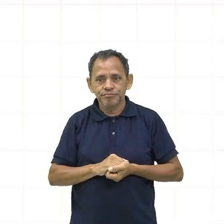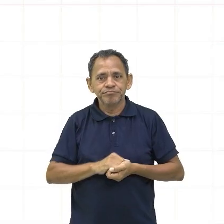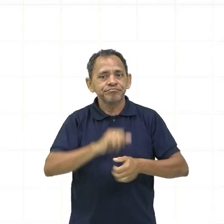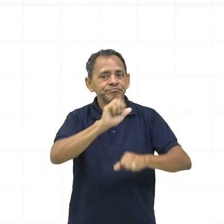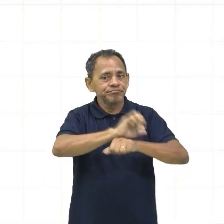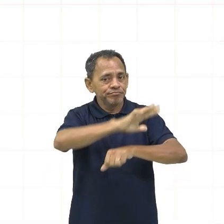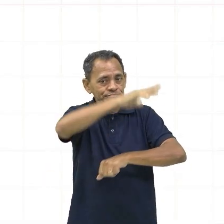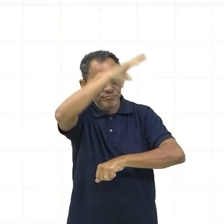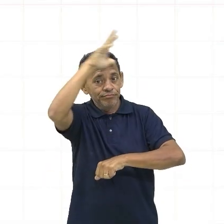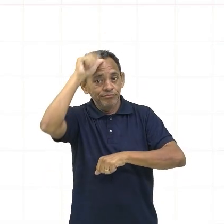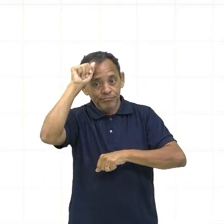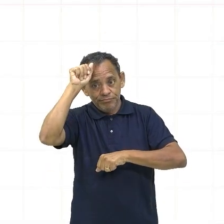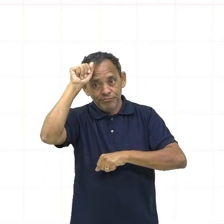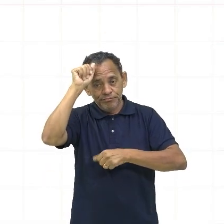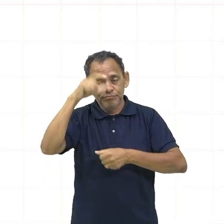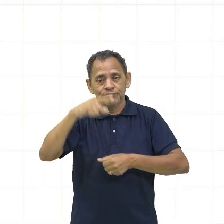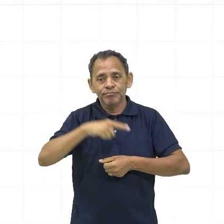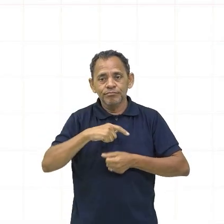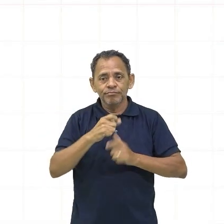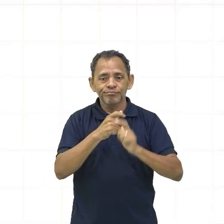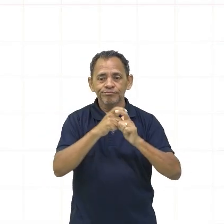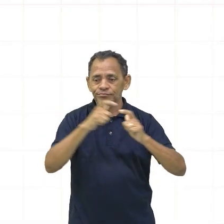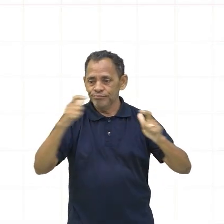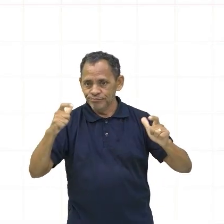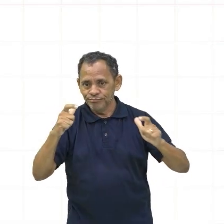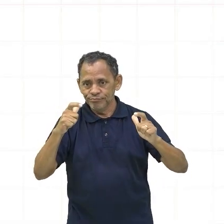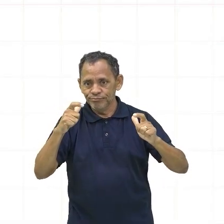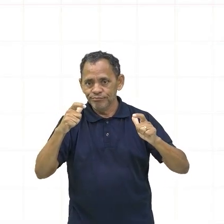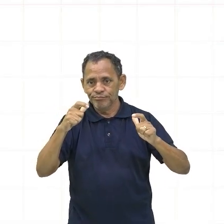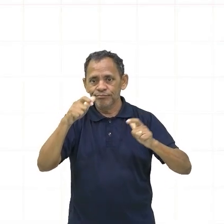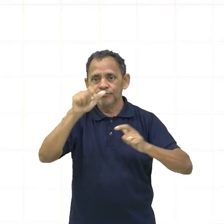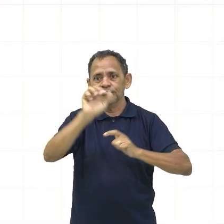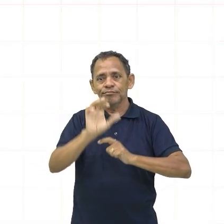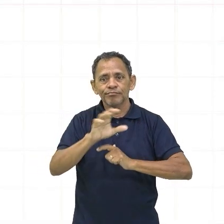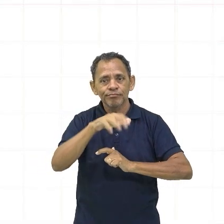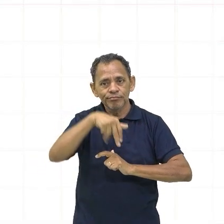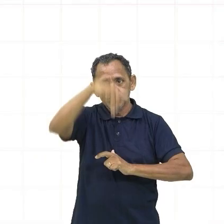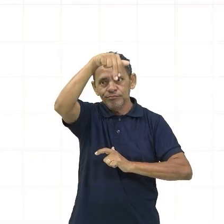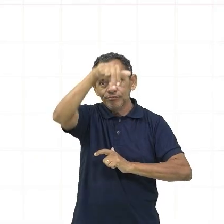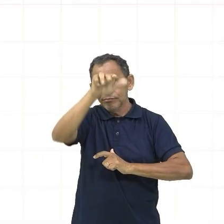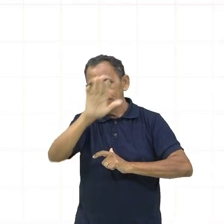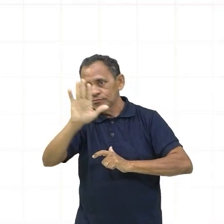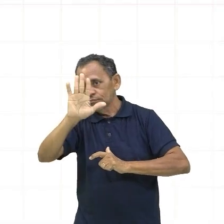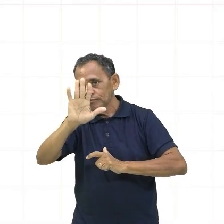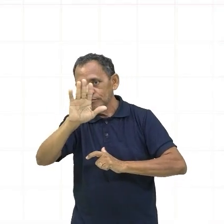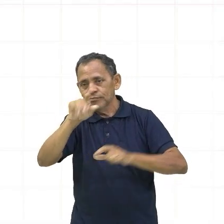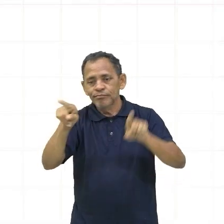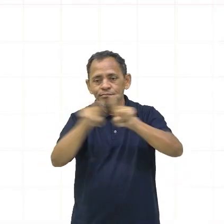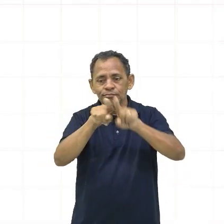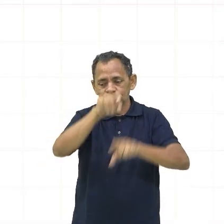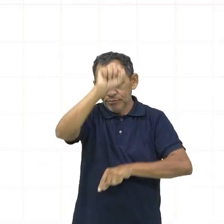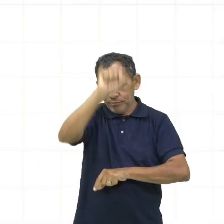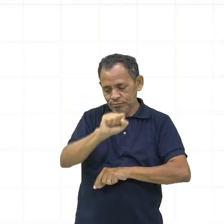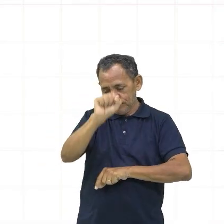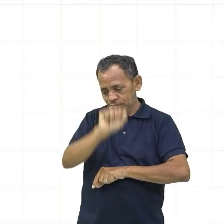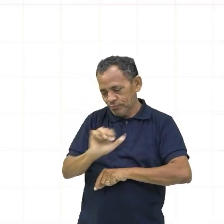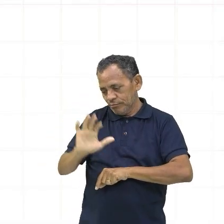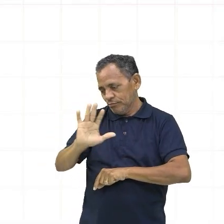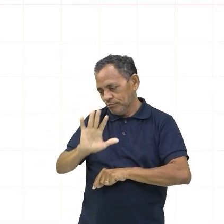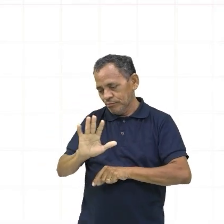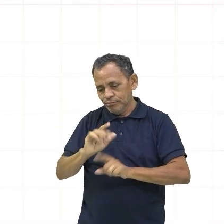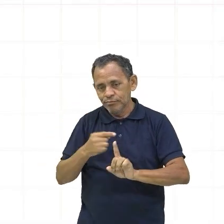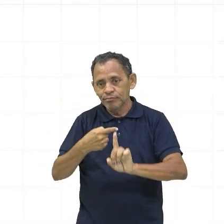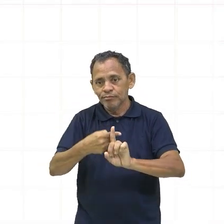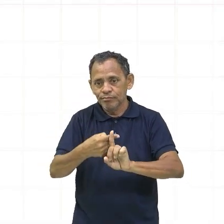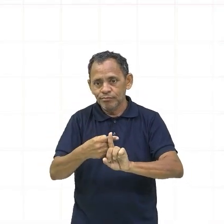ele chega a ser maior do que a região Nordeste e maior do que a região Sul e Sudeste, somadas